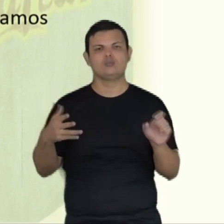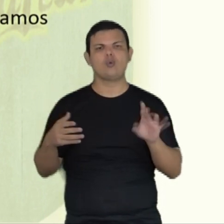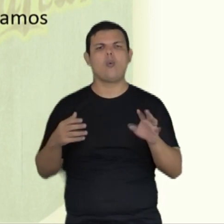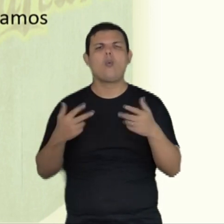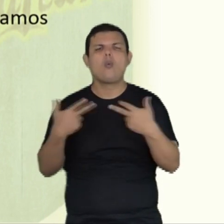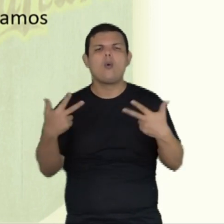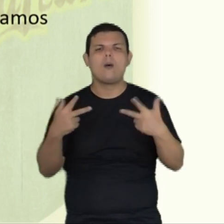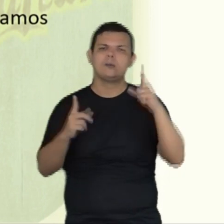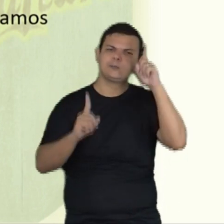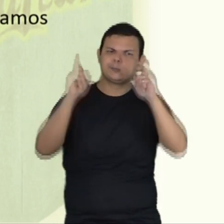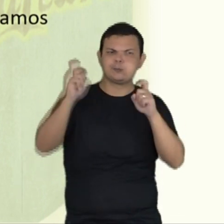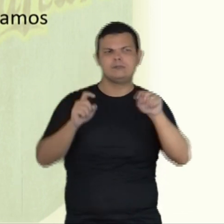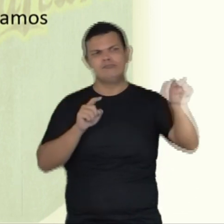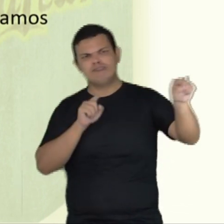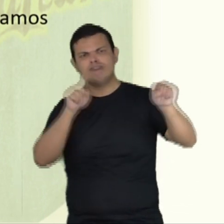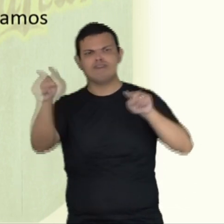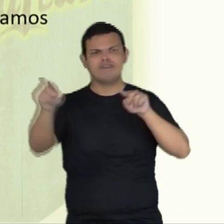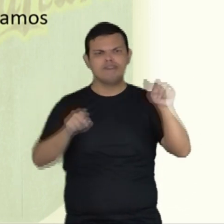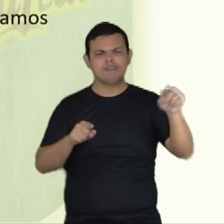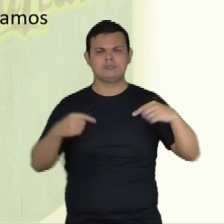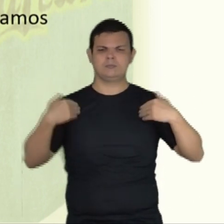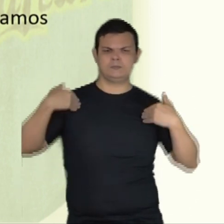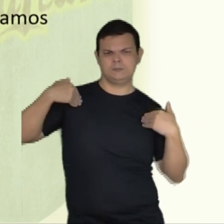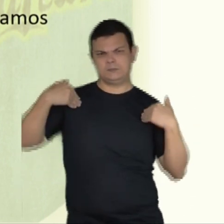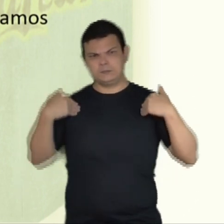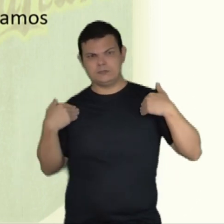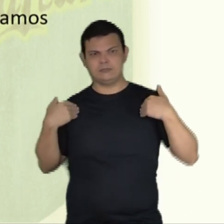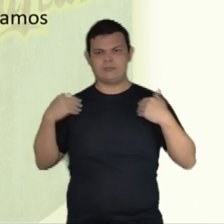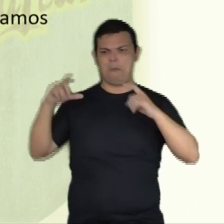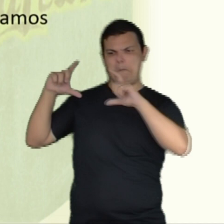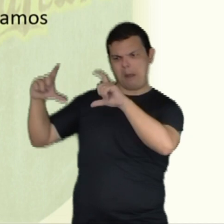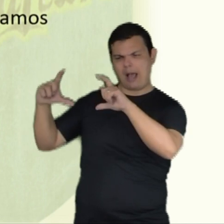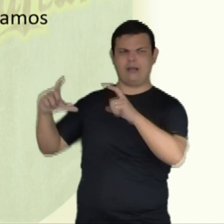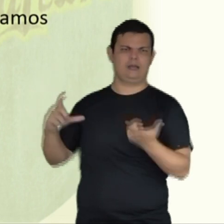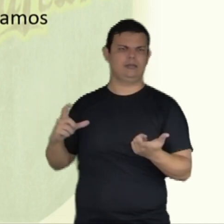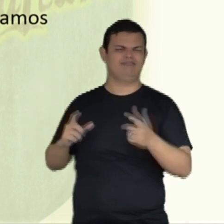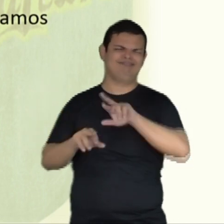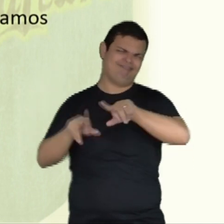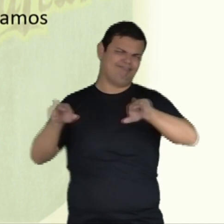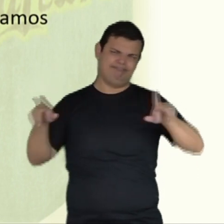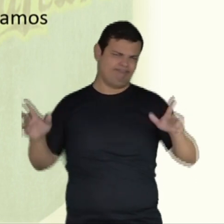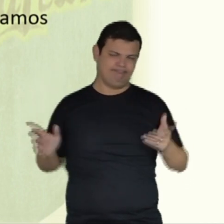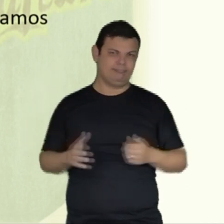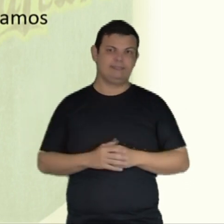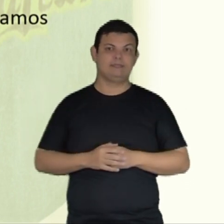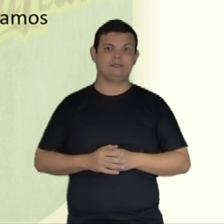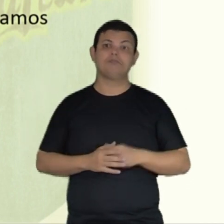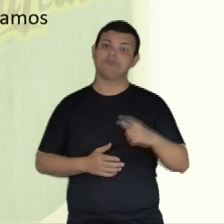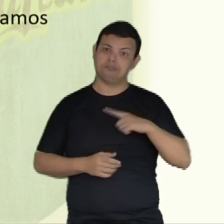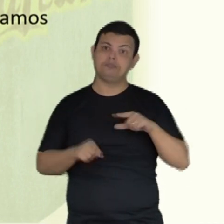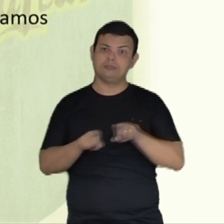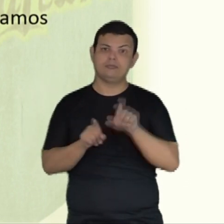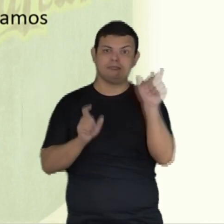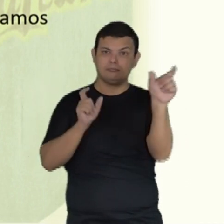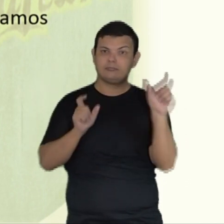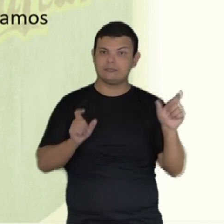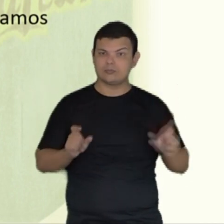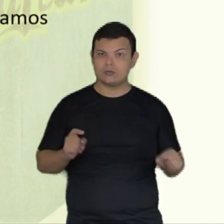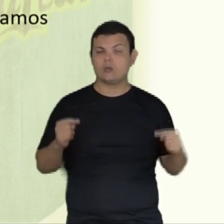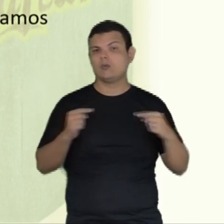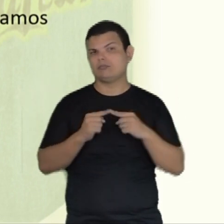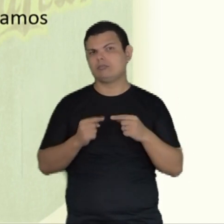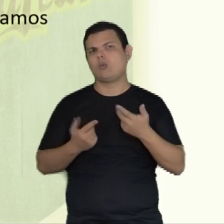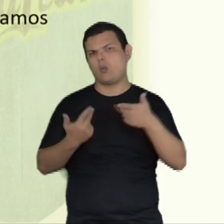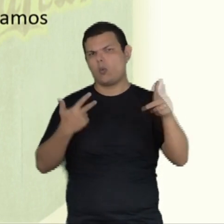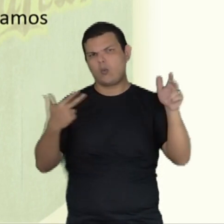visuais como gestos, posturas, placas e tantos outros por aí. Outros termos também são muito mais utilizados